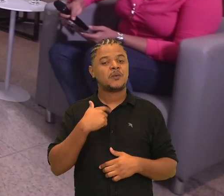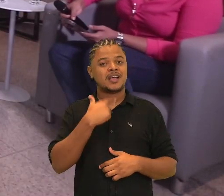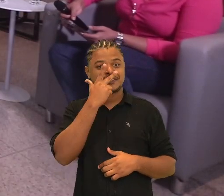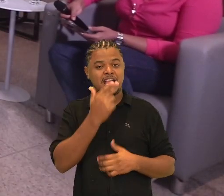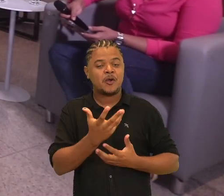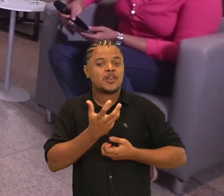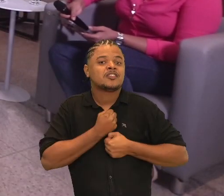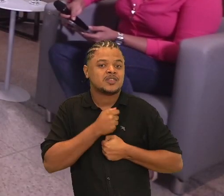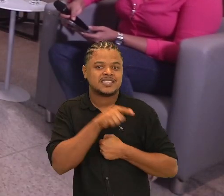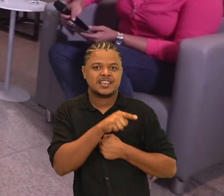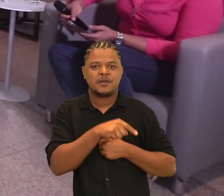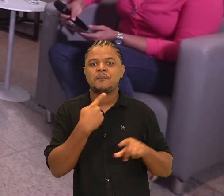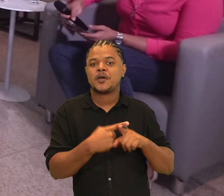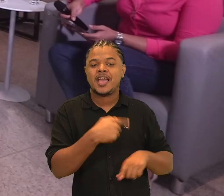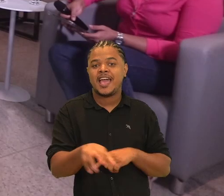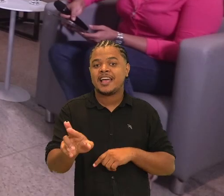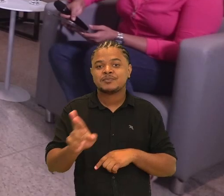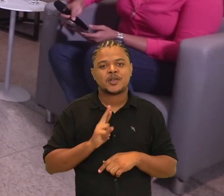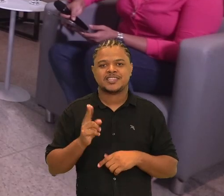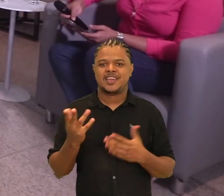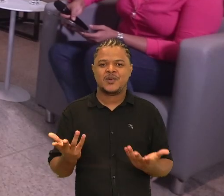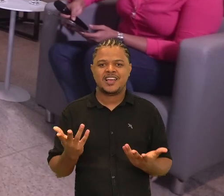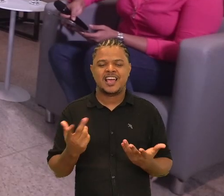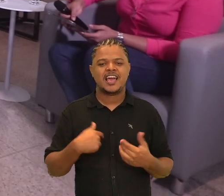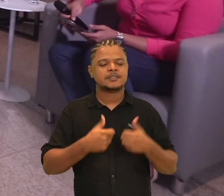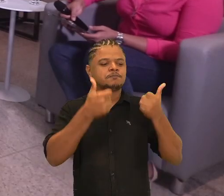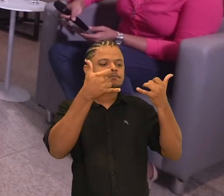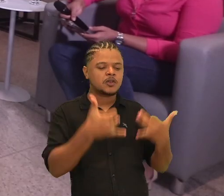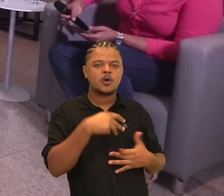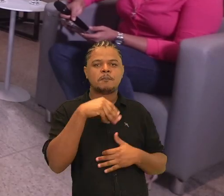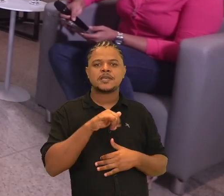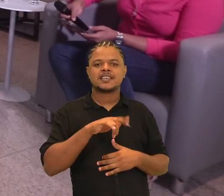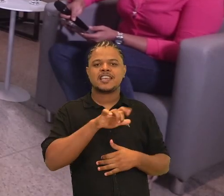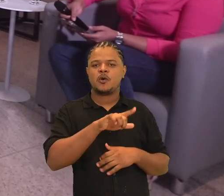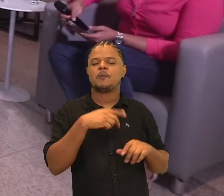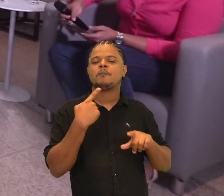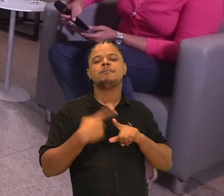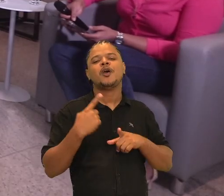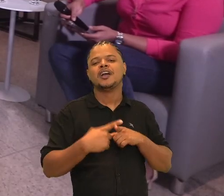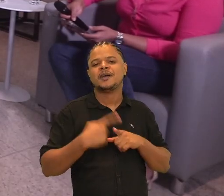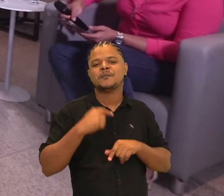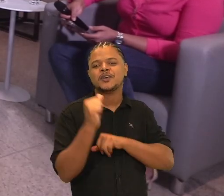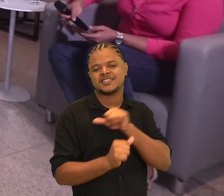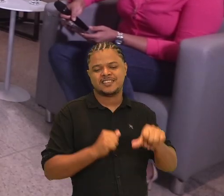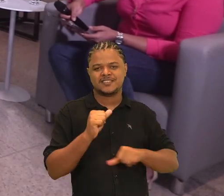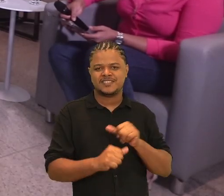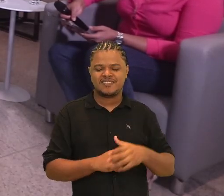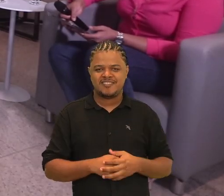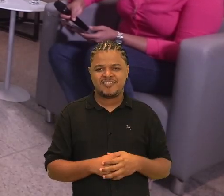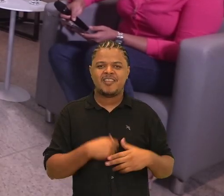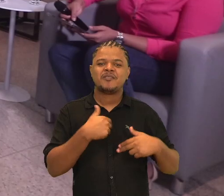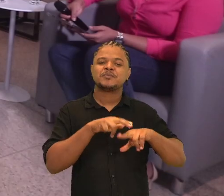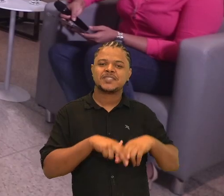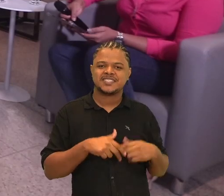porque ele respondeu de volta e explicou para Miguel por que que eles tinham retirado, porque dava muito problema, enfim, e por